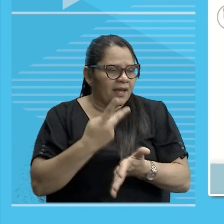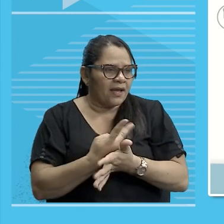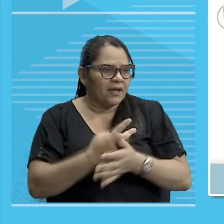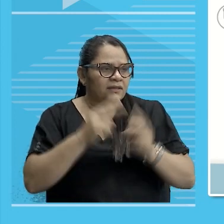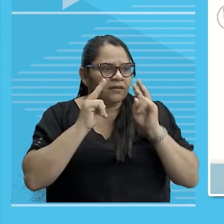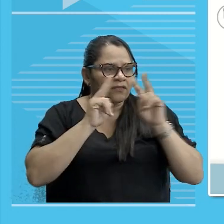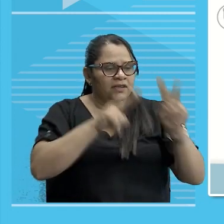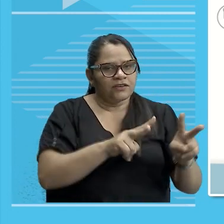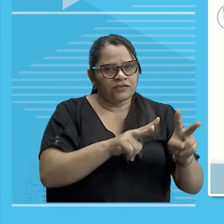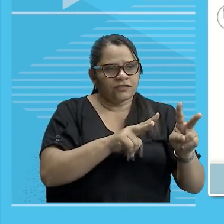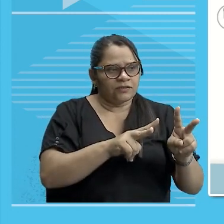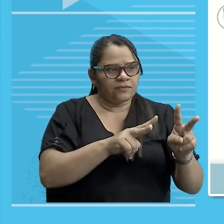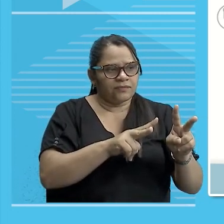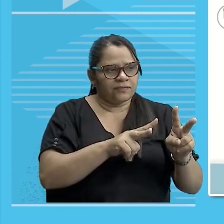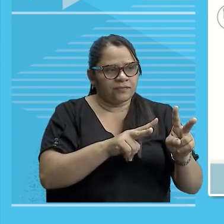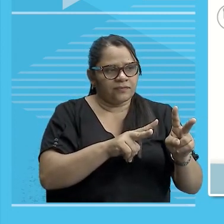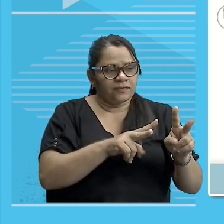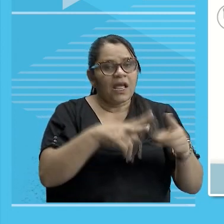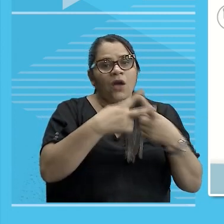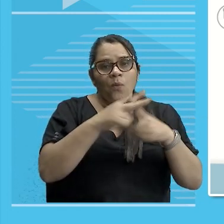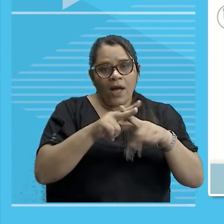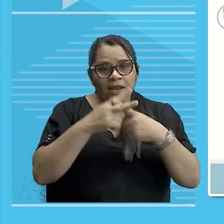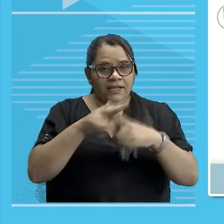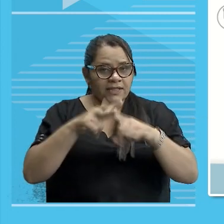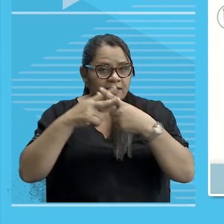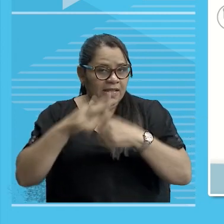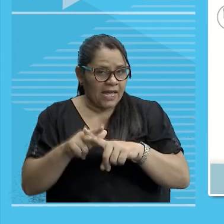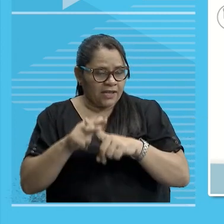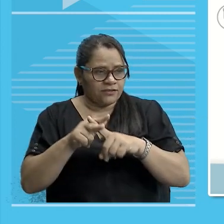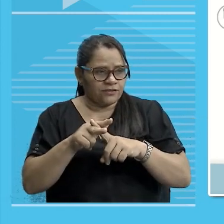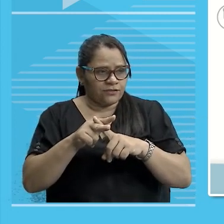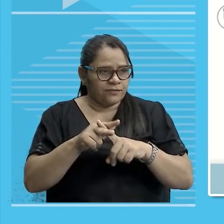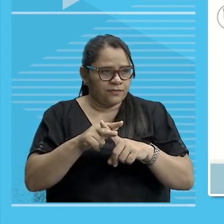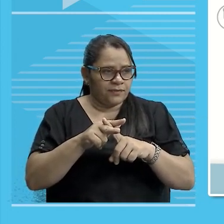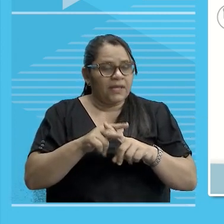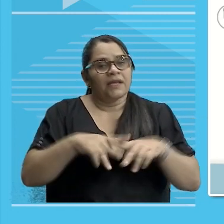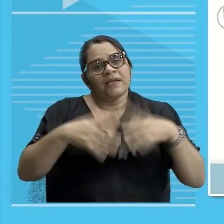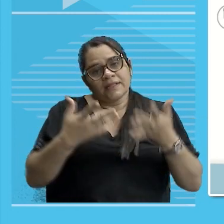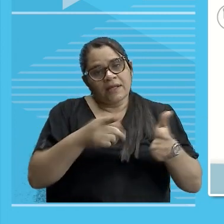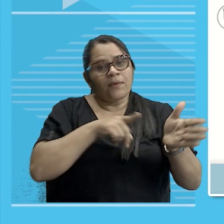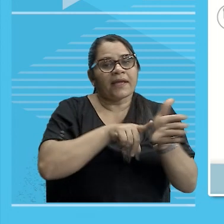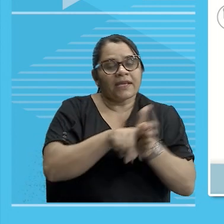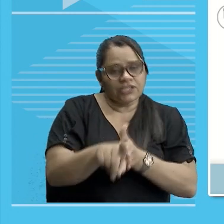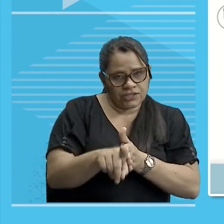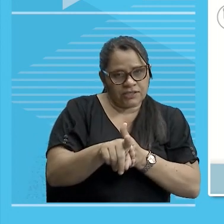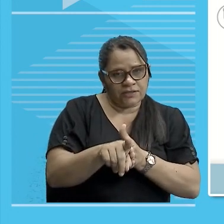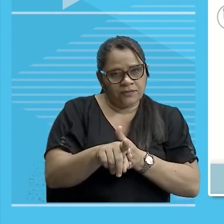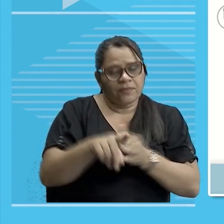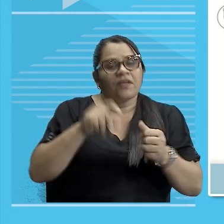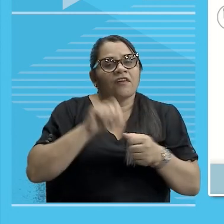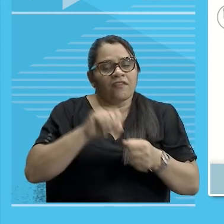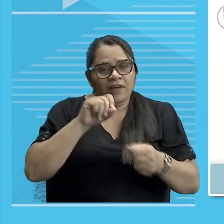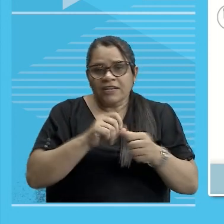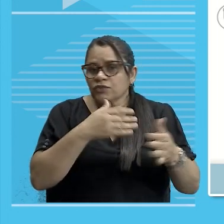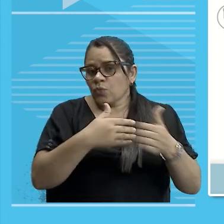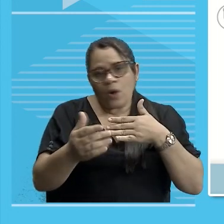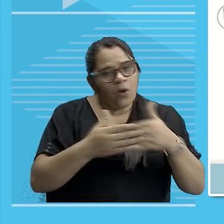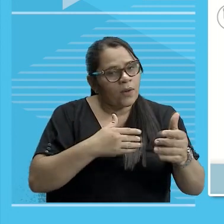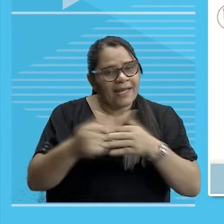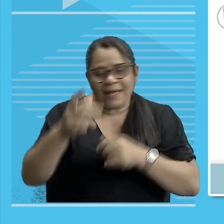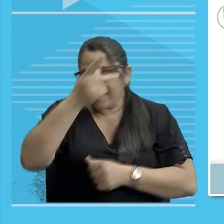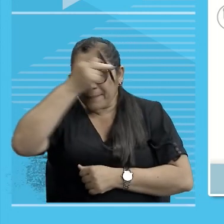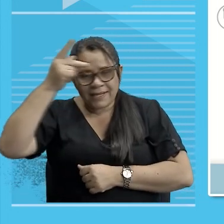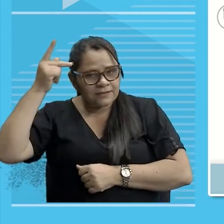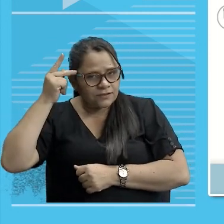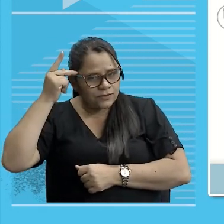manutenção gente essa questão faz qualquer candidato qualquer